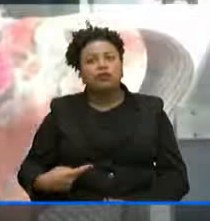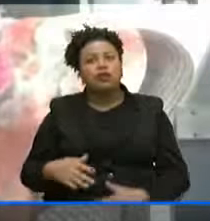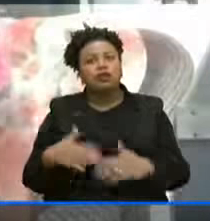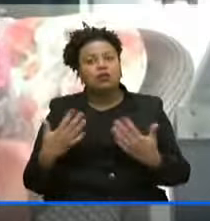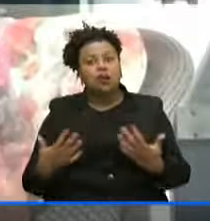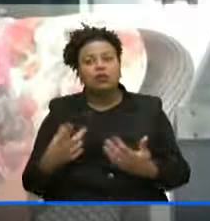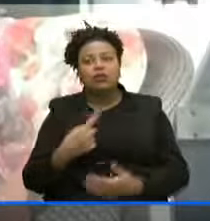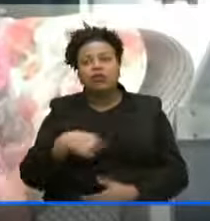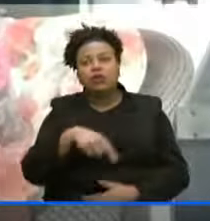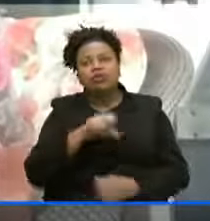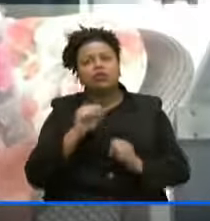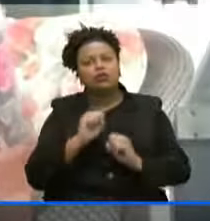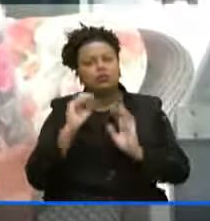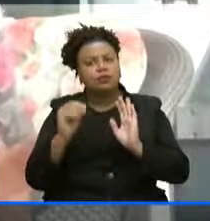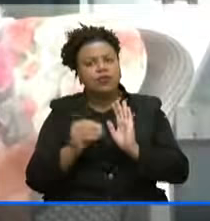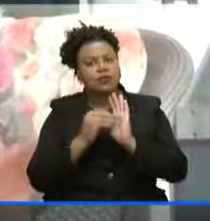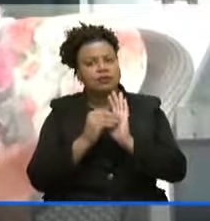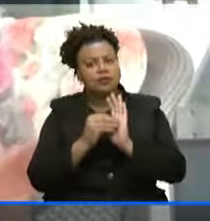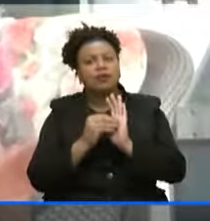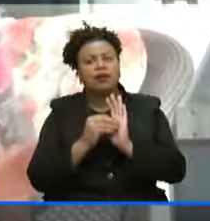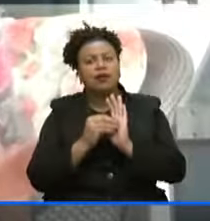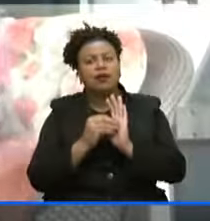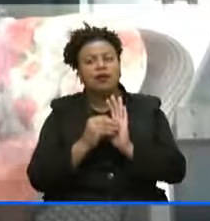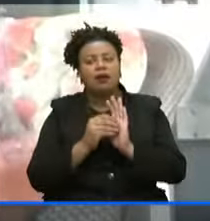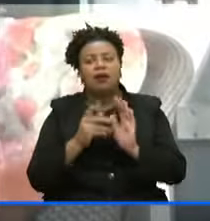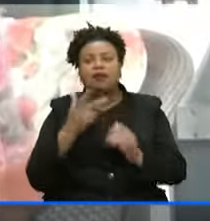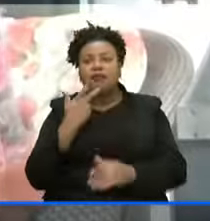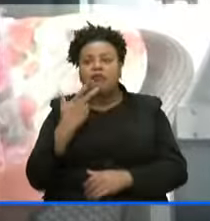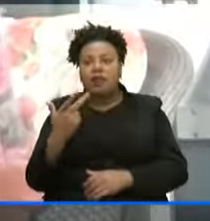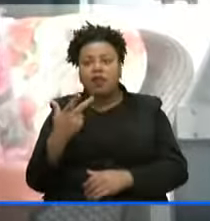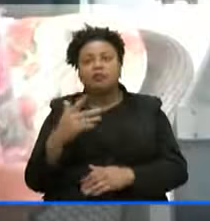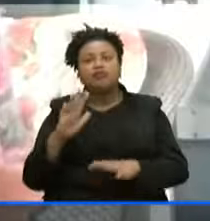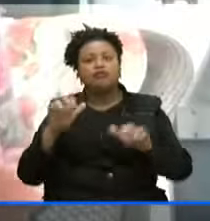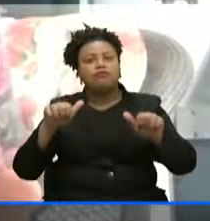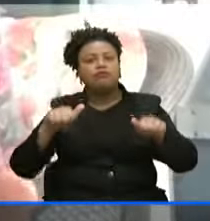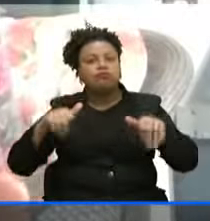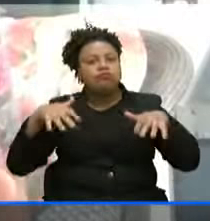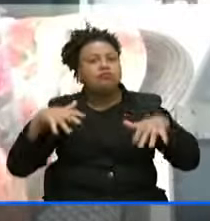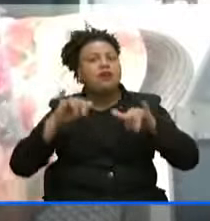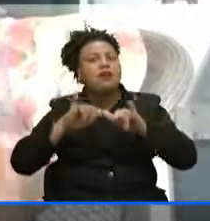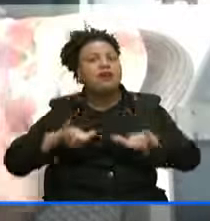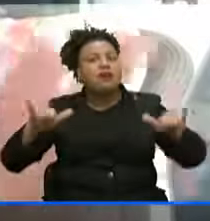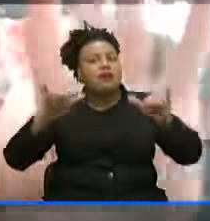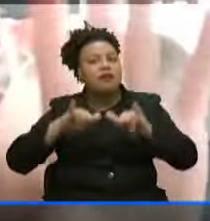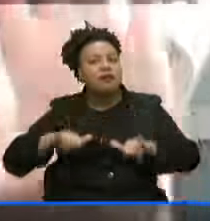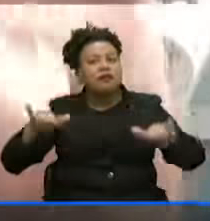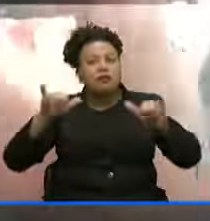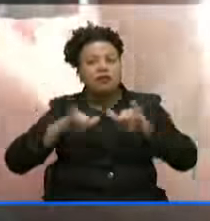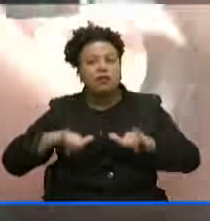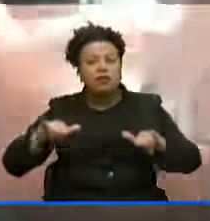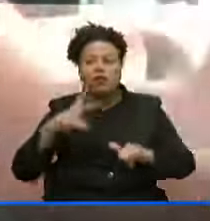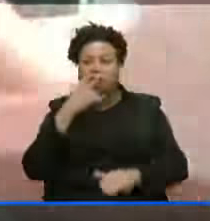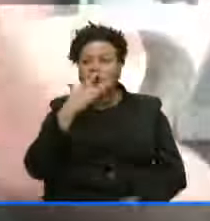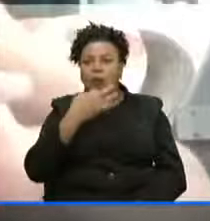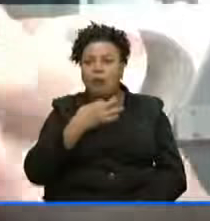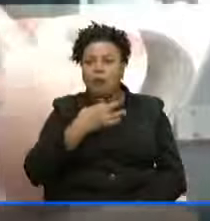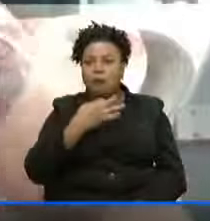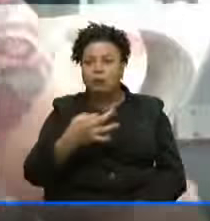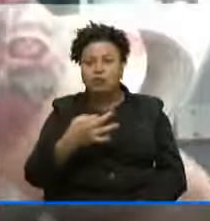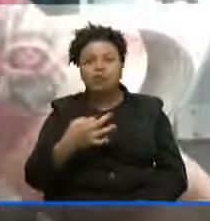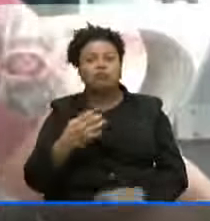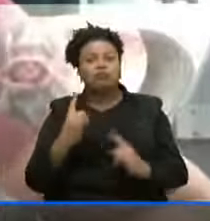Então, nós podíamos acrescentar e falemos já no plenário para que seja uma posição